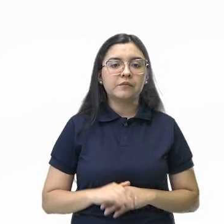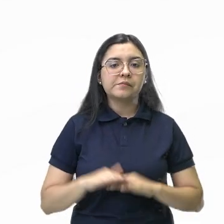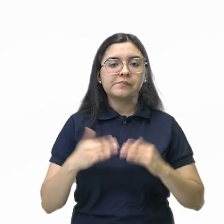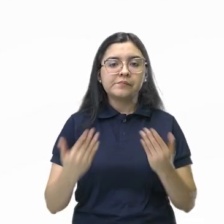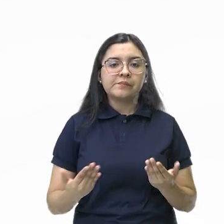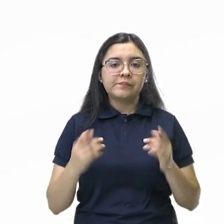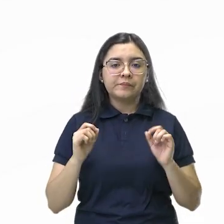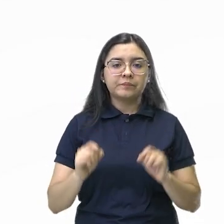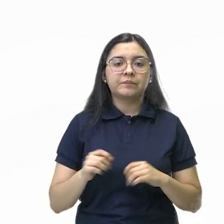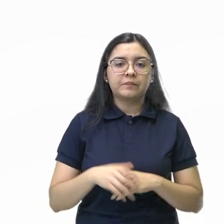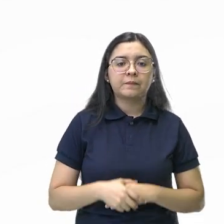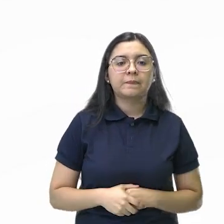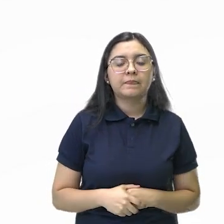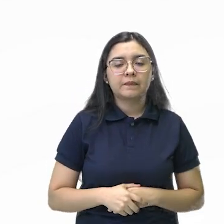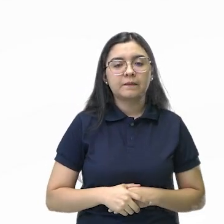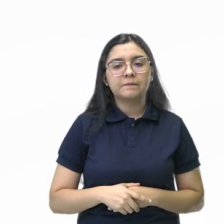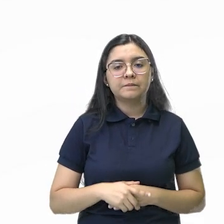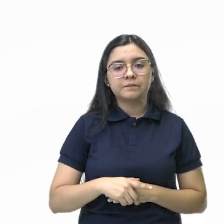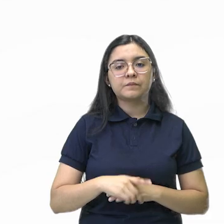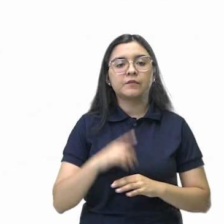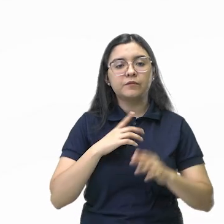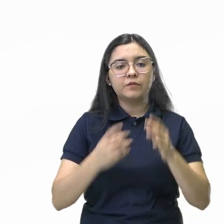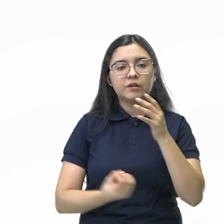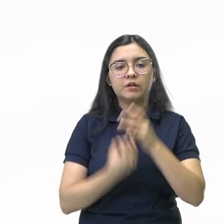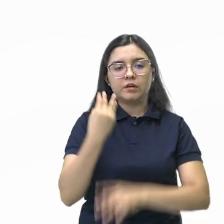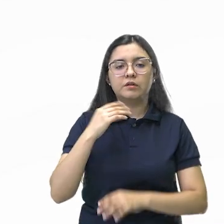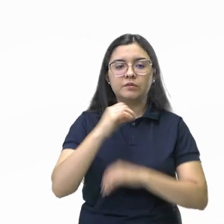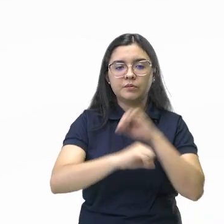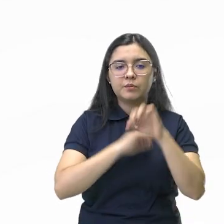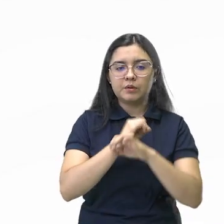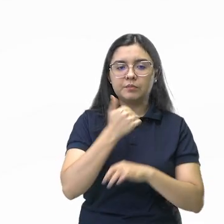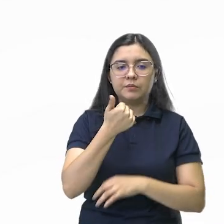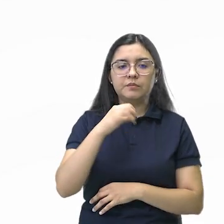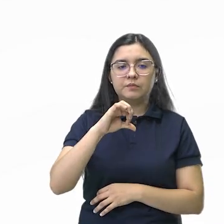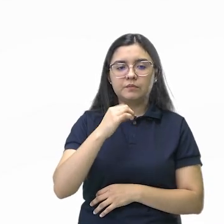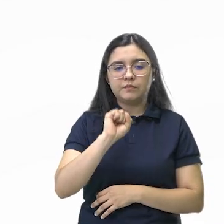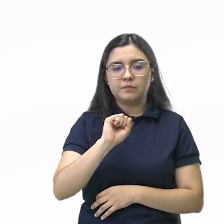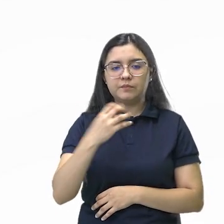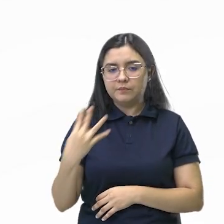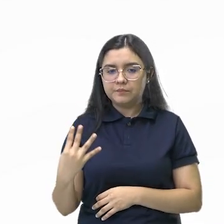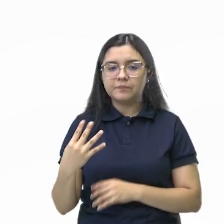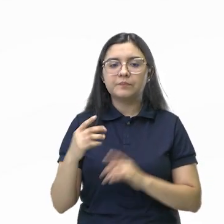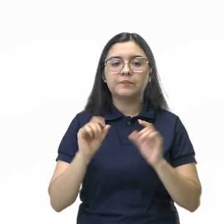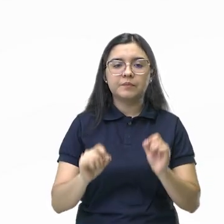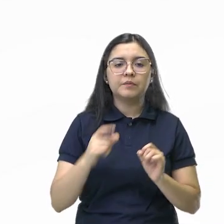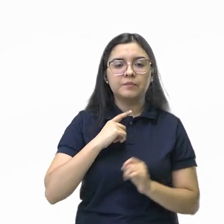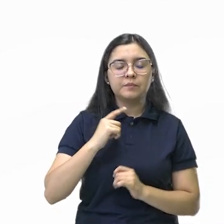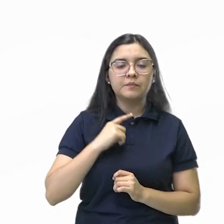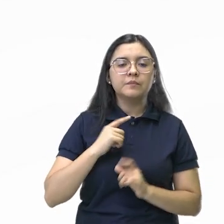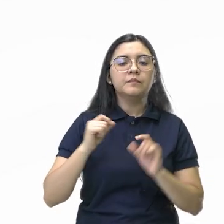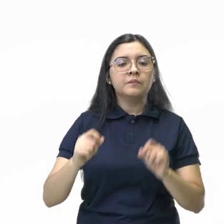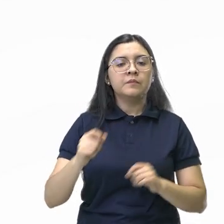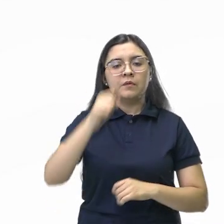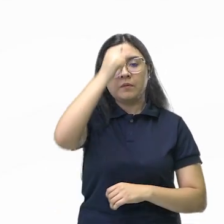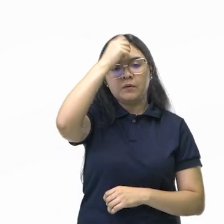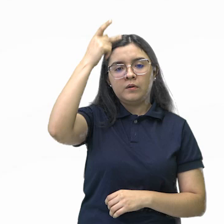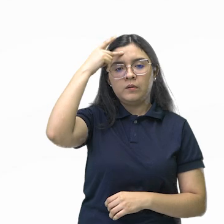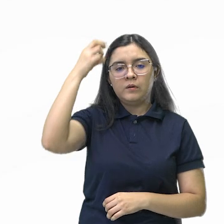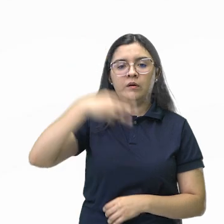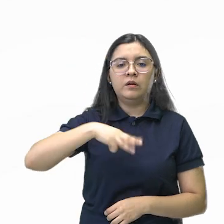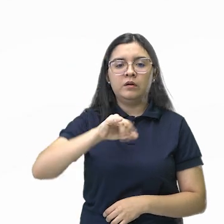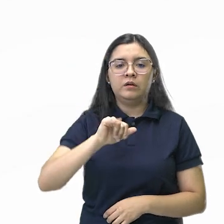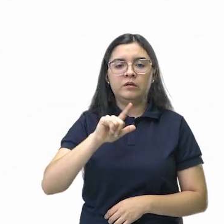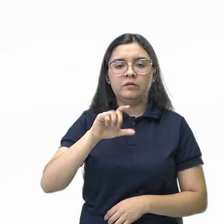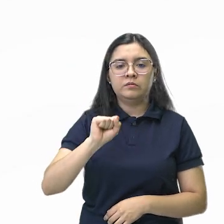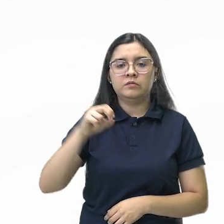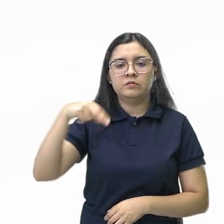A Filadélfia Anti-Graffiti Network foi criada em 1984 pelo prefeito